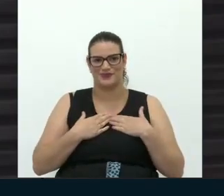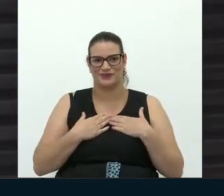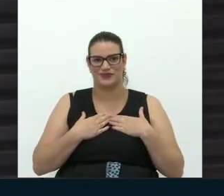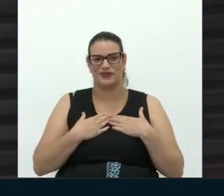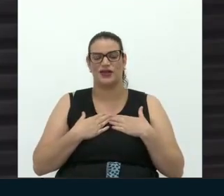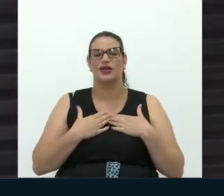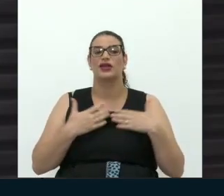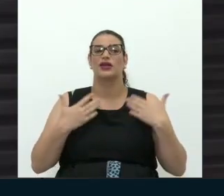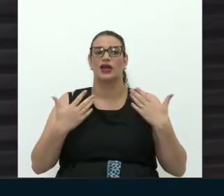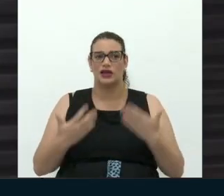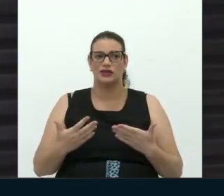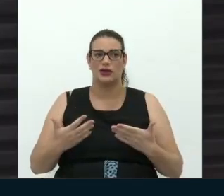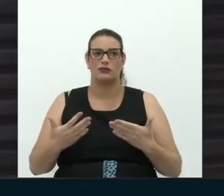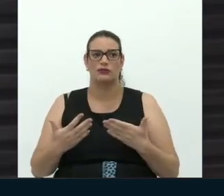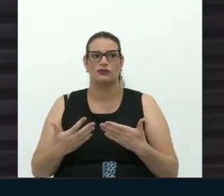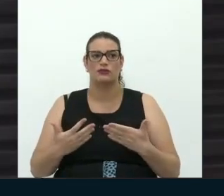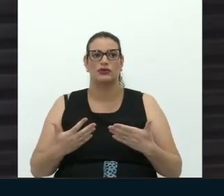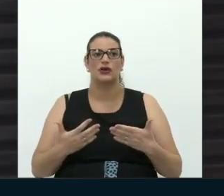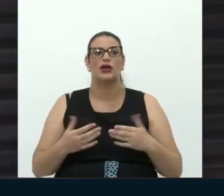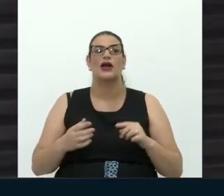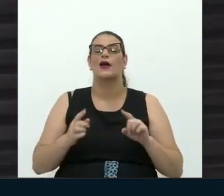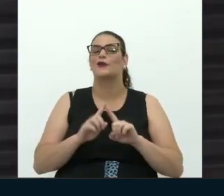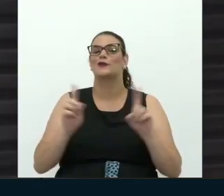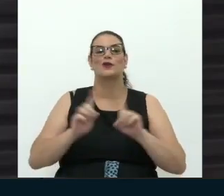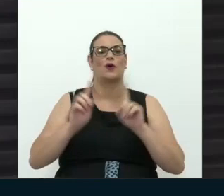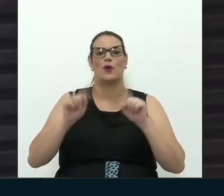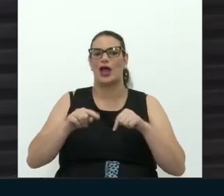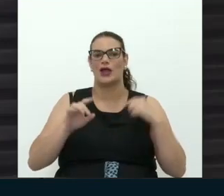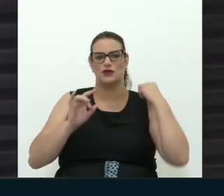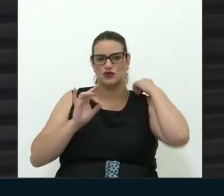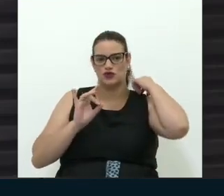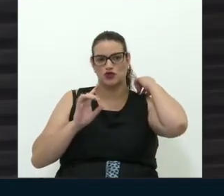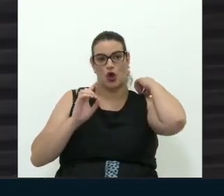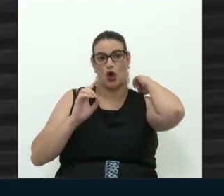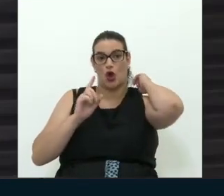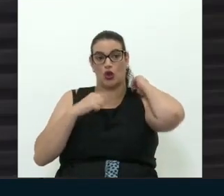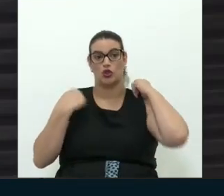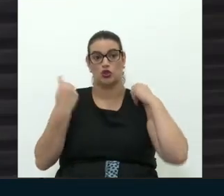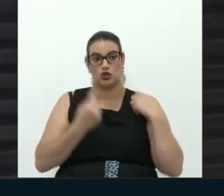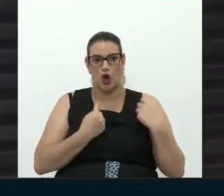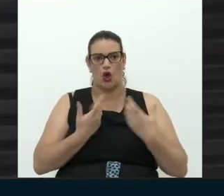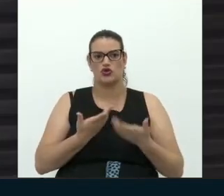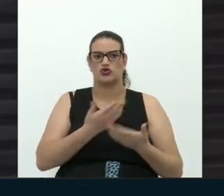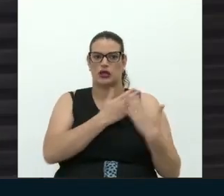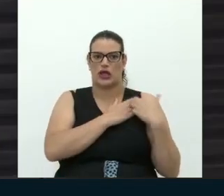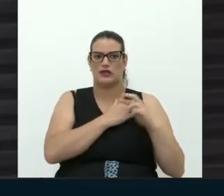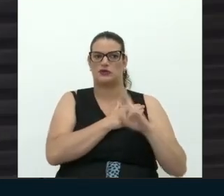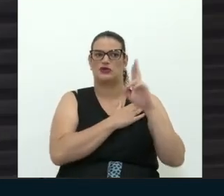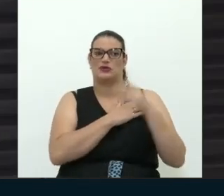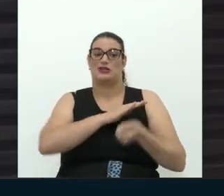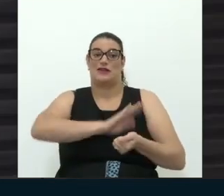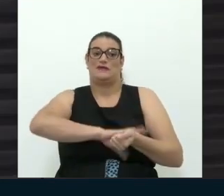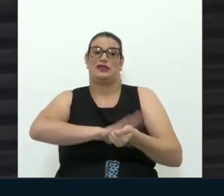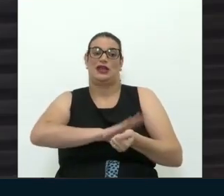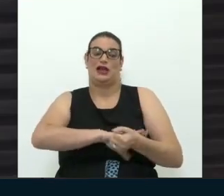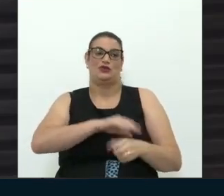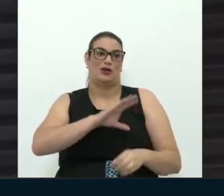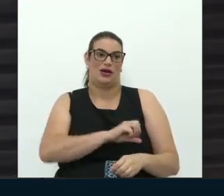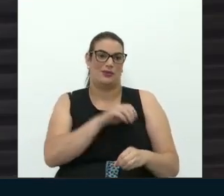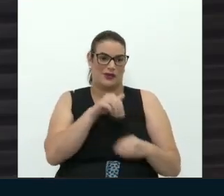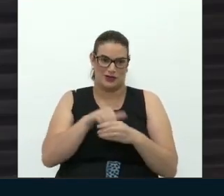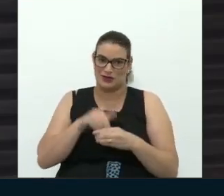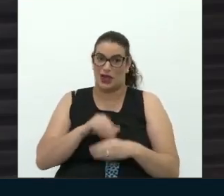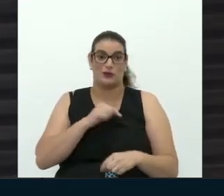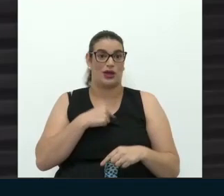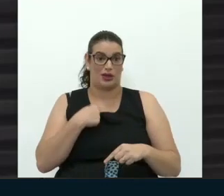gente de verdade não deveria ser só nosso papel nós que somos viciados em eleição Eu particularmente